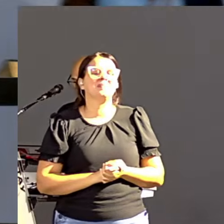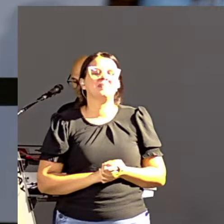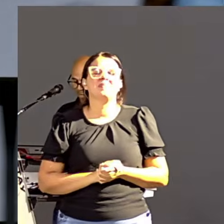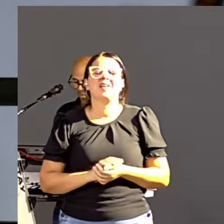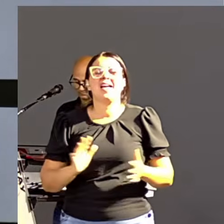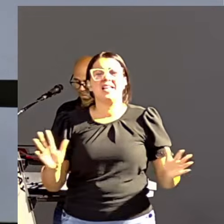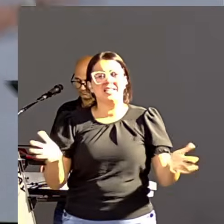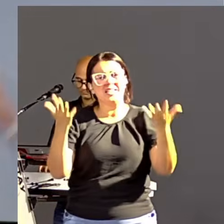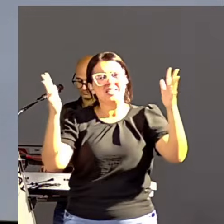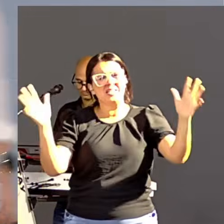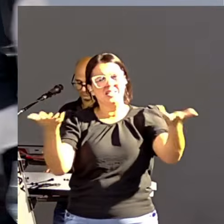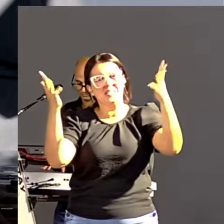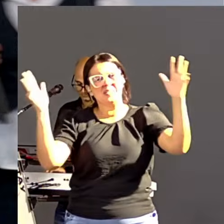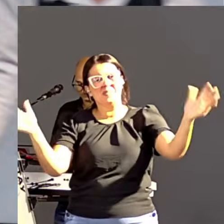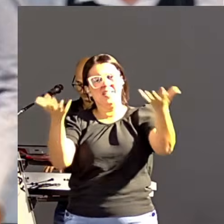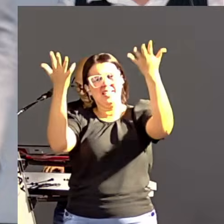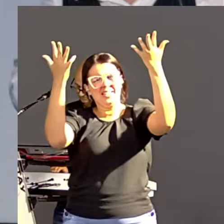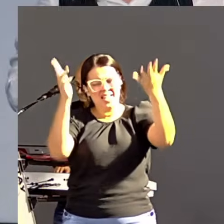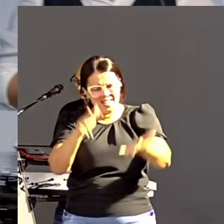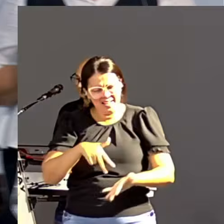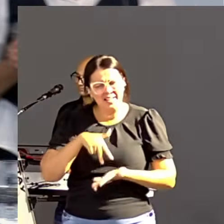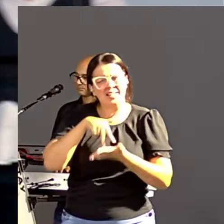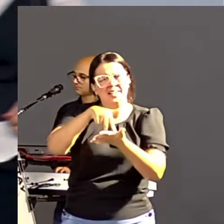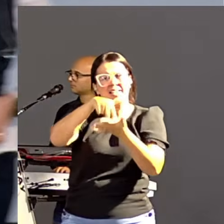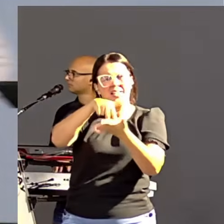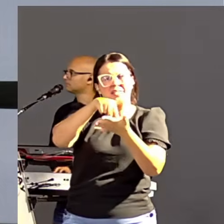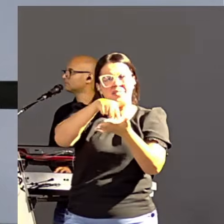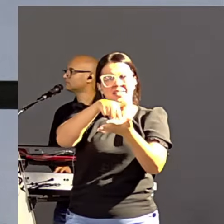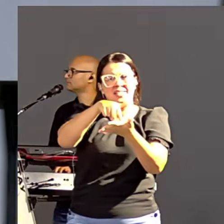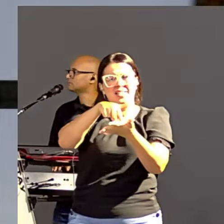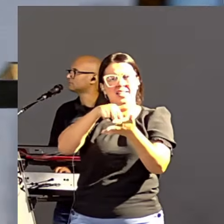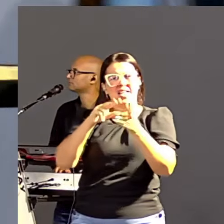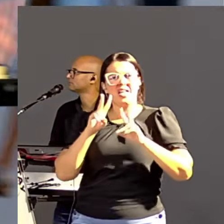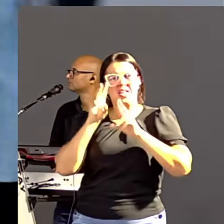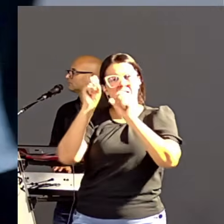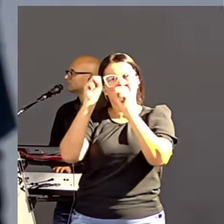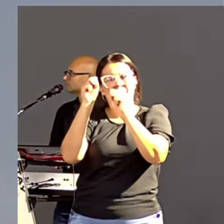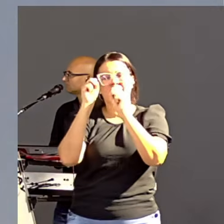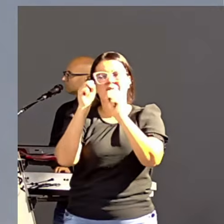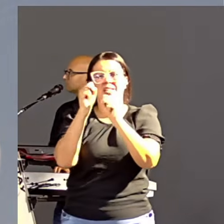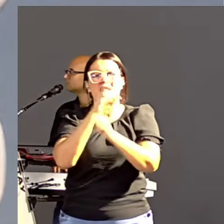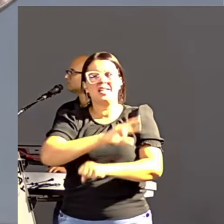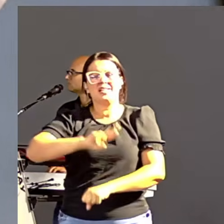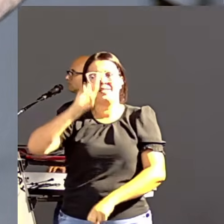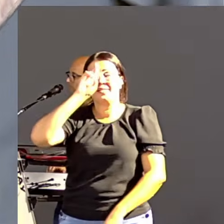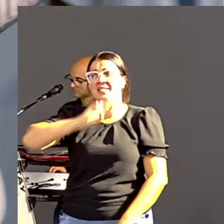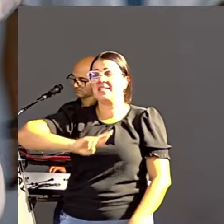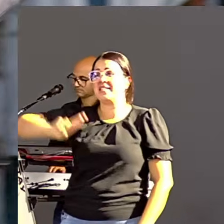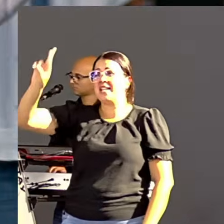desperta tu que dormes. Levanta-te de entre os mortos e o Senhor